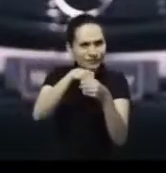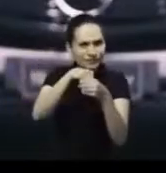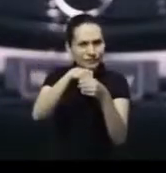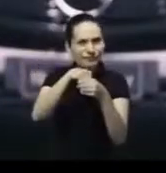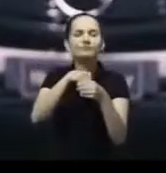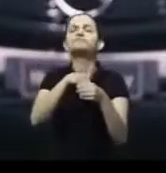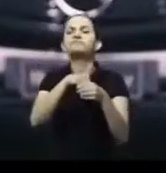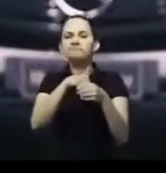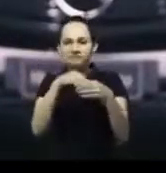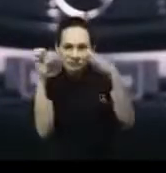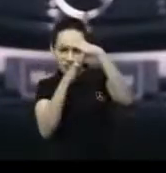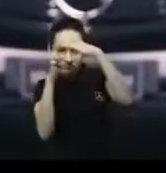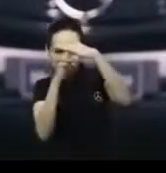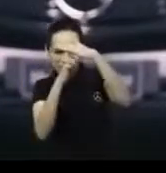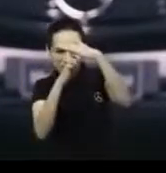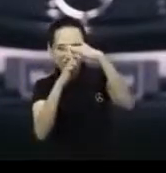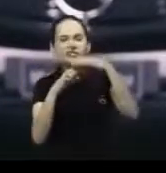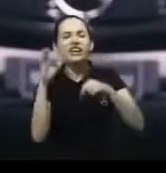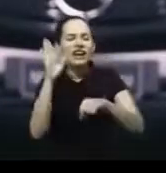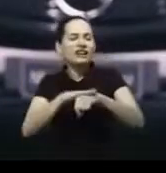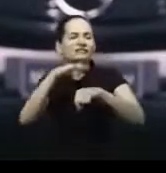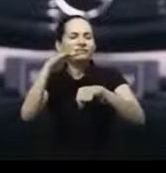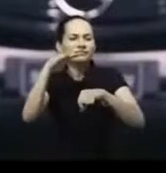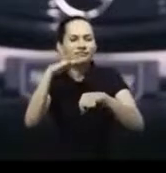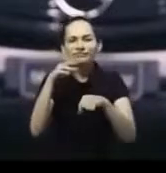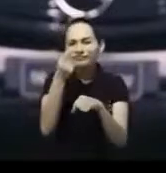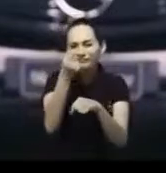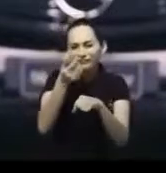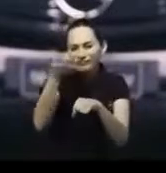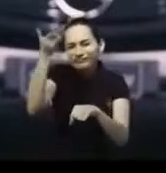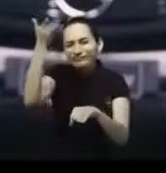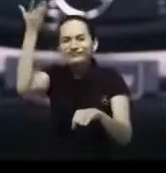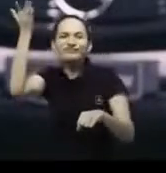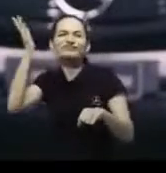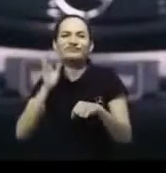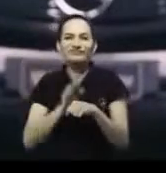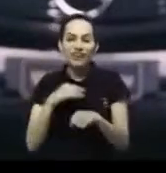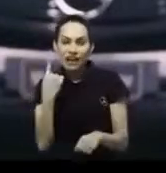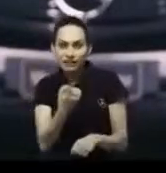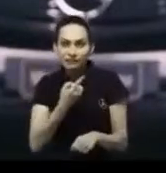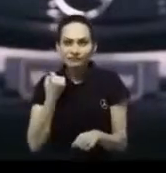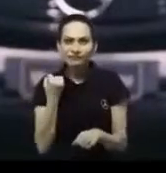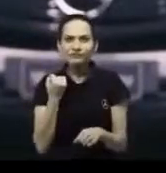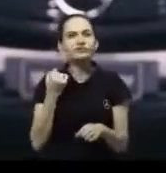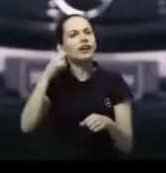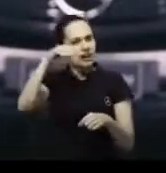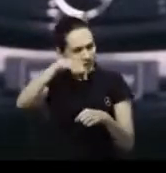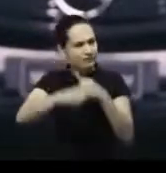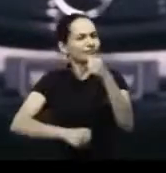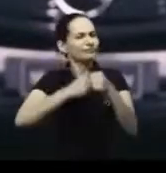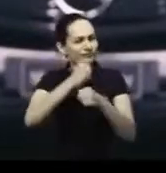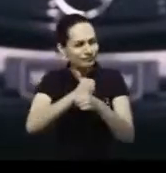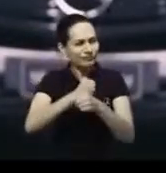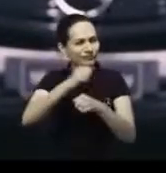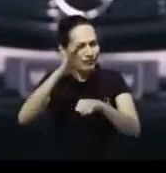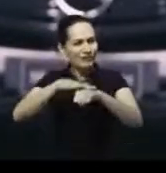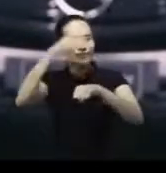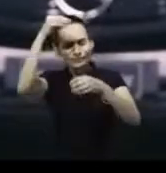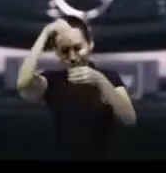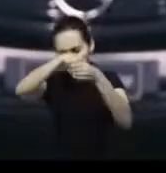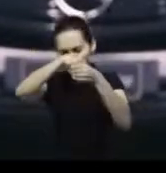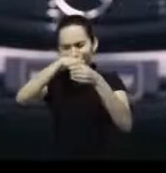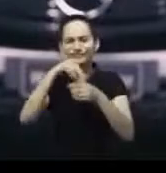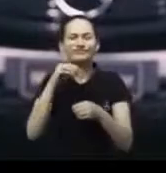marca de automóveis de luxo mais valiosa em Junho deste ano a nossa marca também foi eleita a mais valiosa da